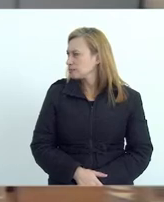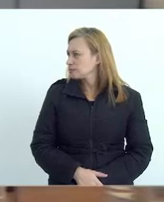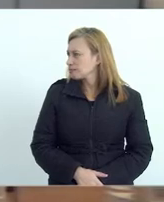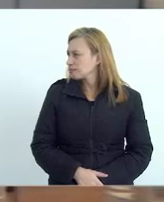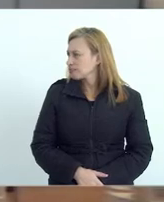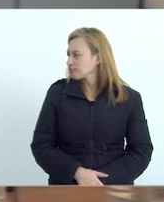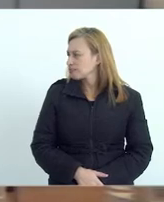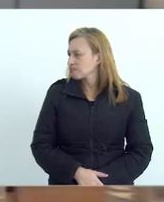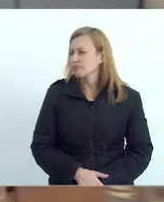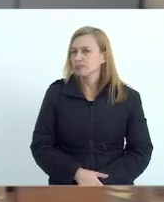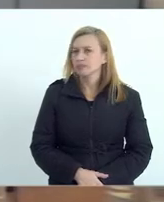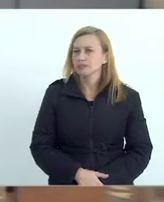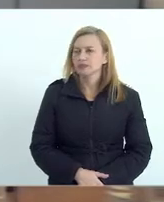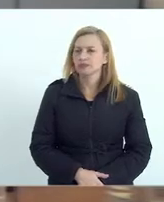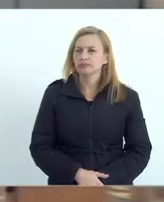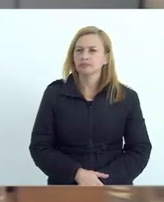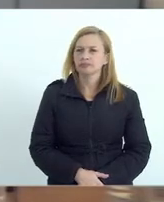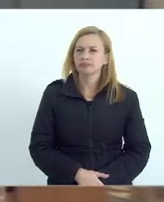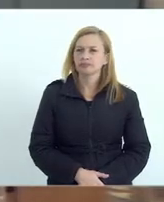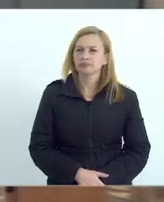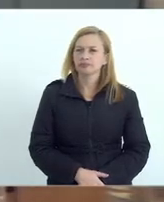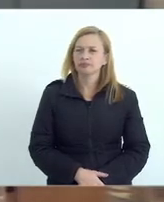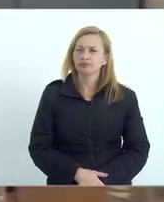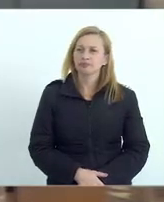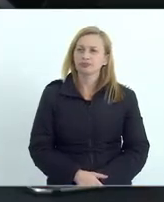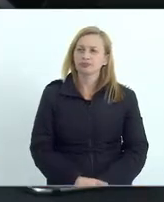lá fica à vontade por quê